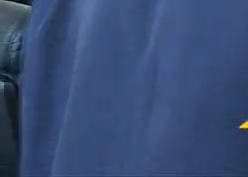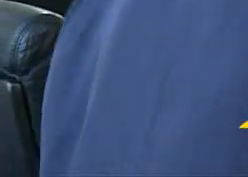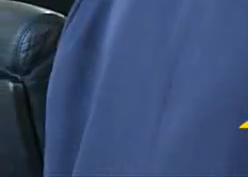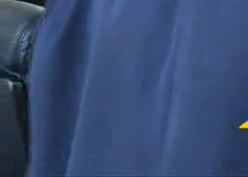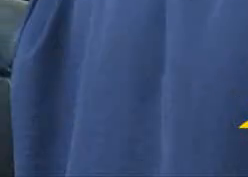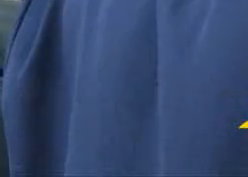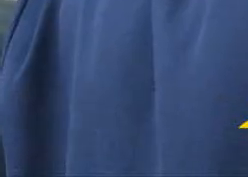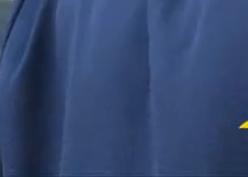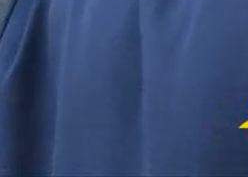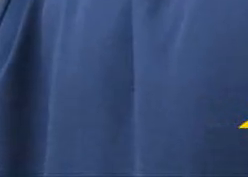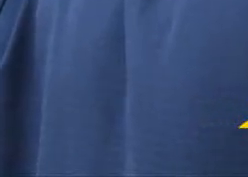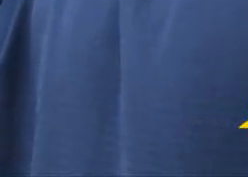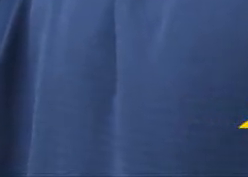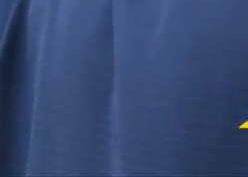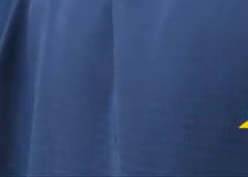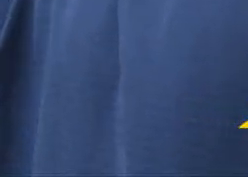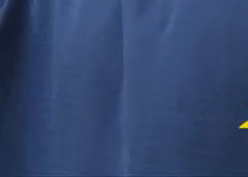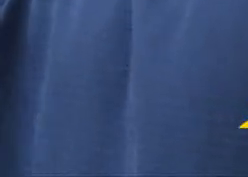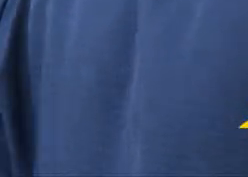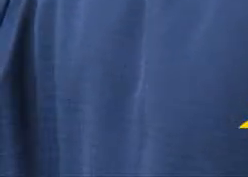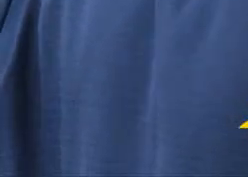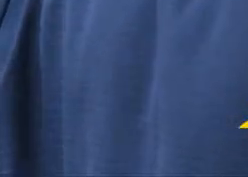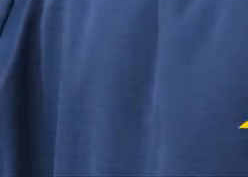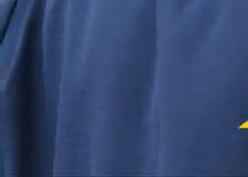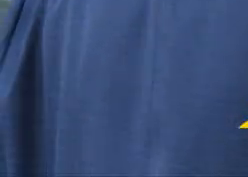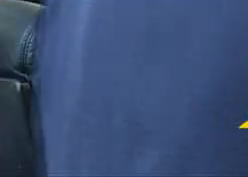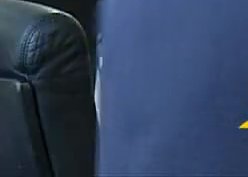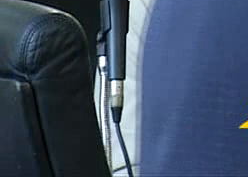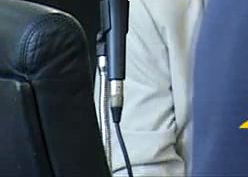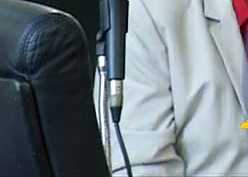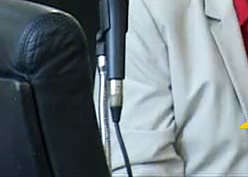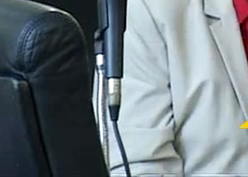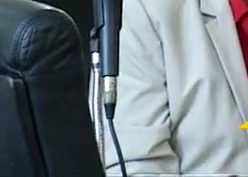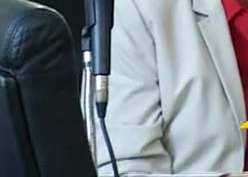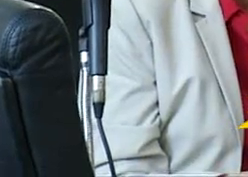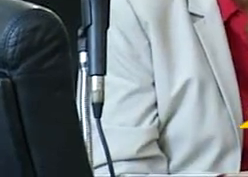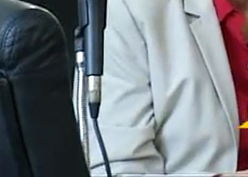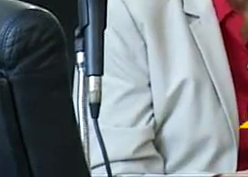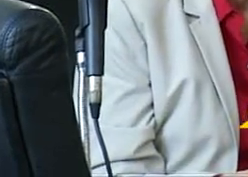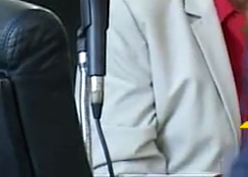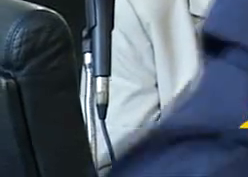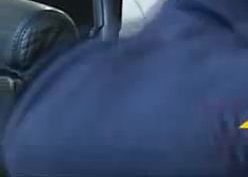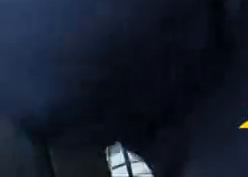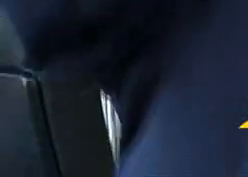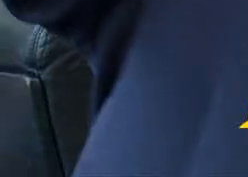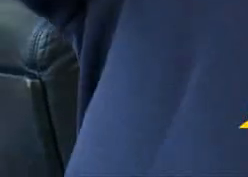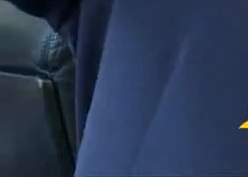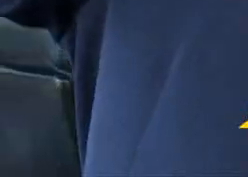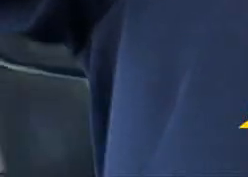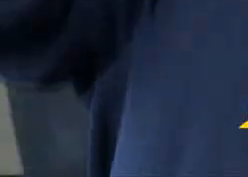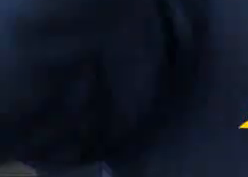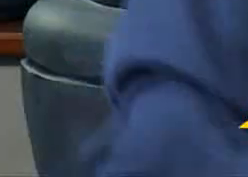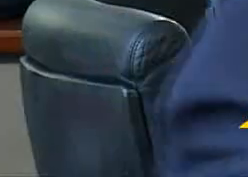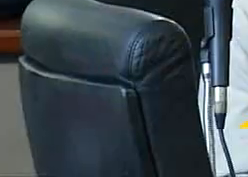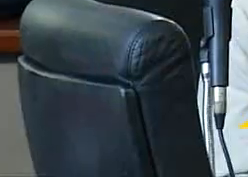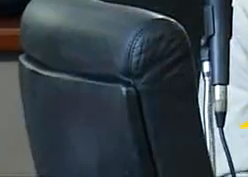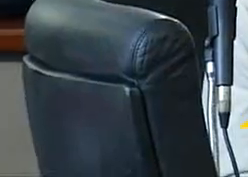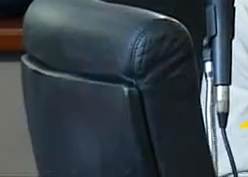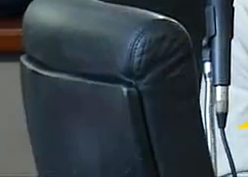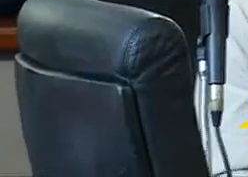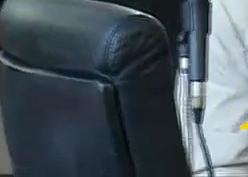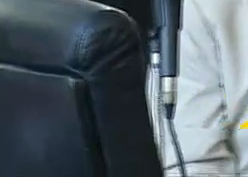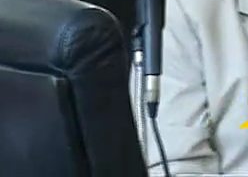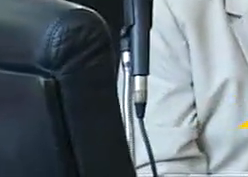é a prefeitura, pastor Apolo. Eu já tive reunião lá, a secretária passada, falando assim, mas é a empresa que nós